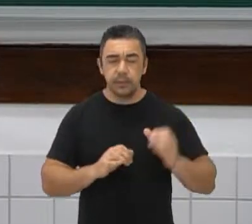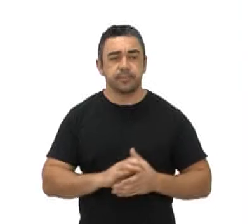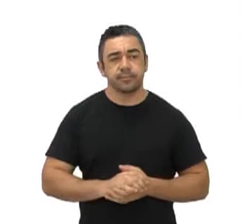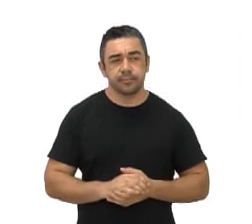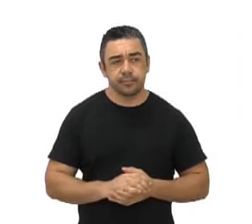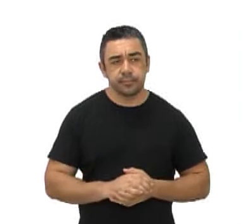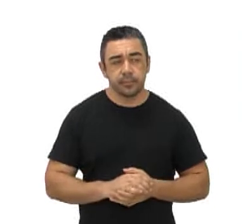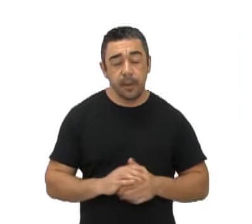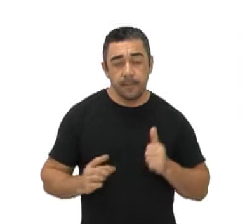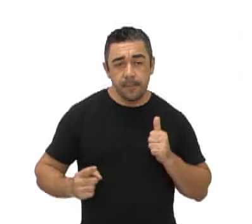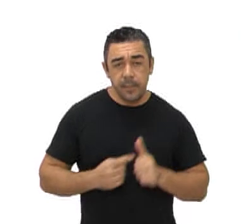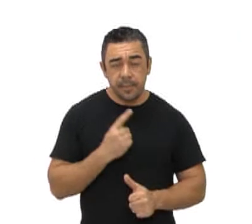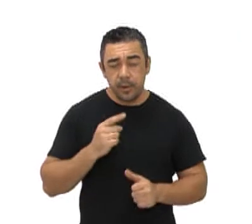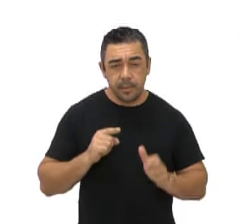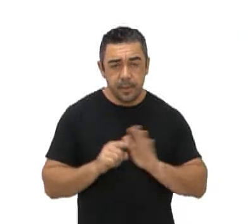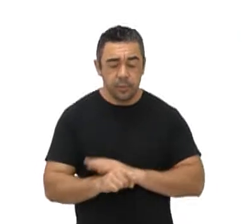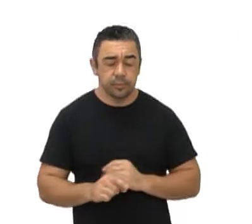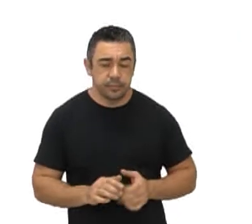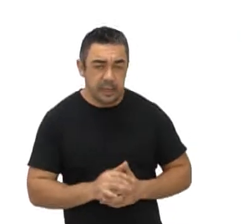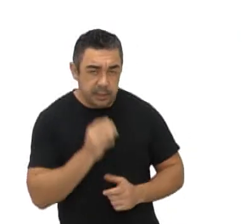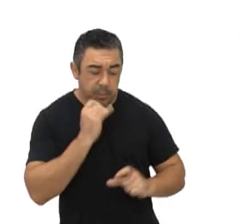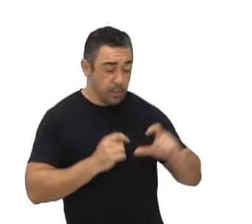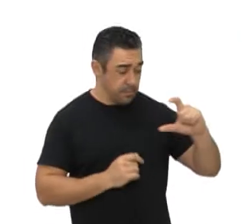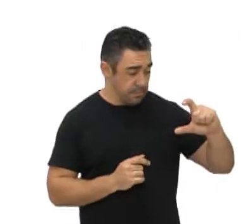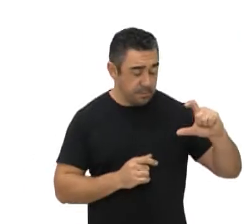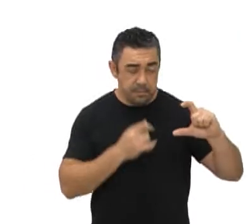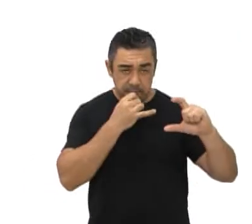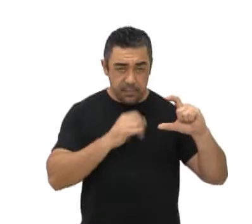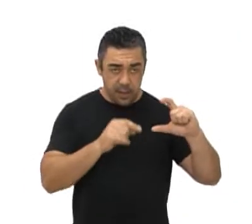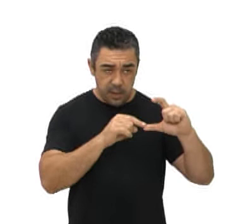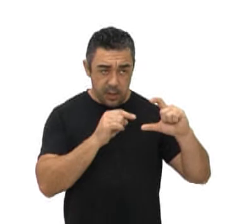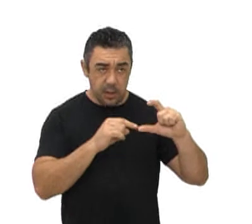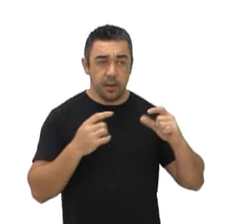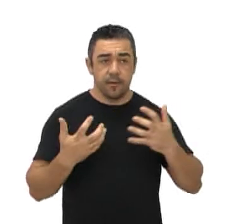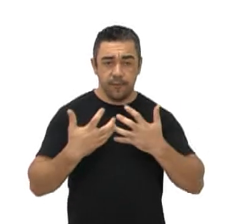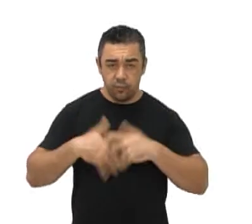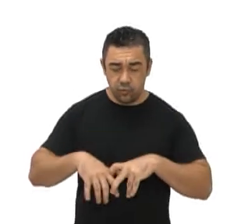primeira questão é o seguinte. Quando a pilha mostrada a seguir está